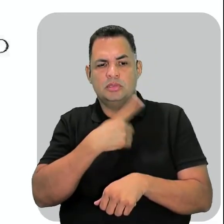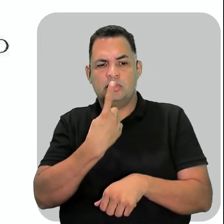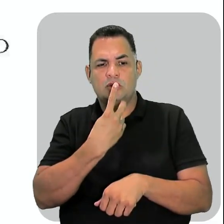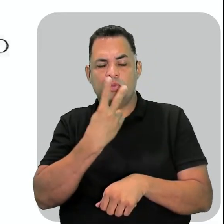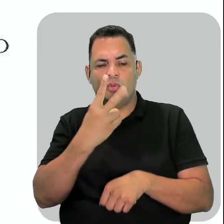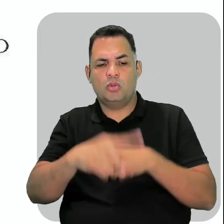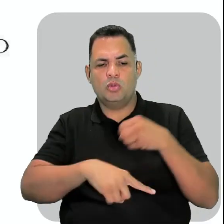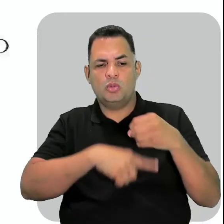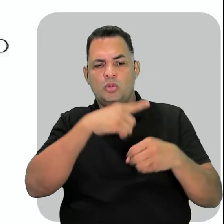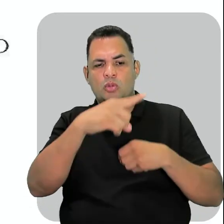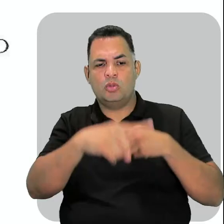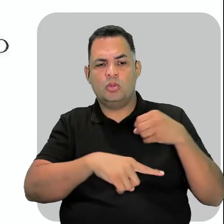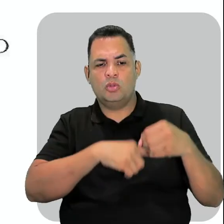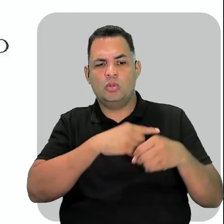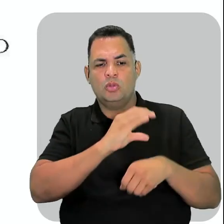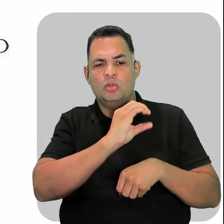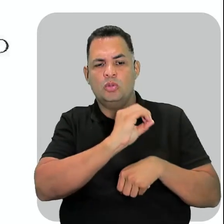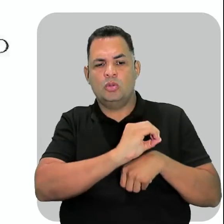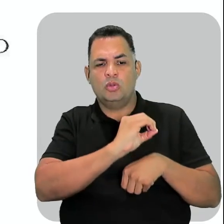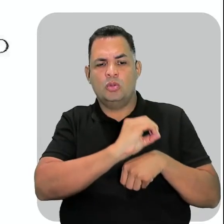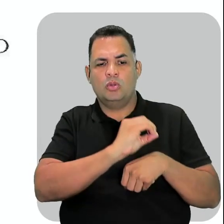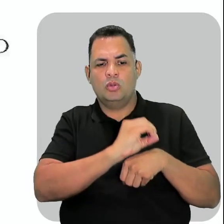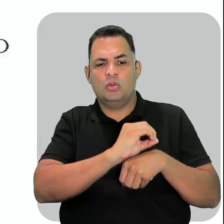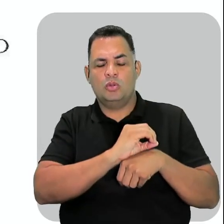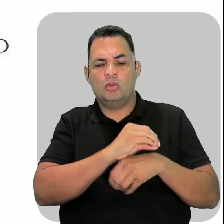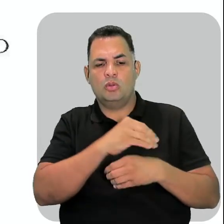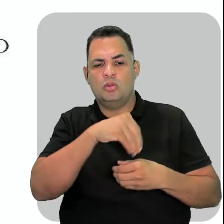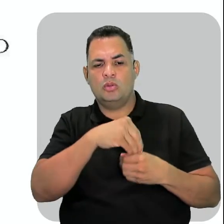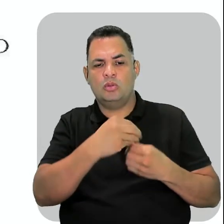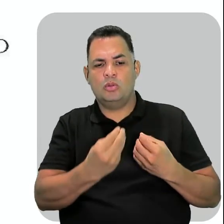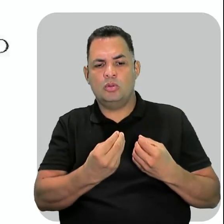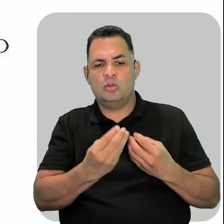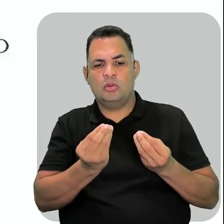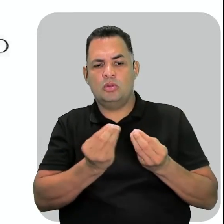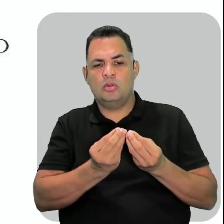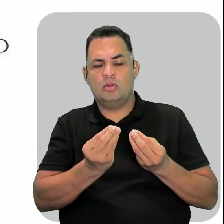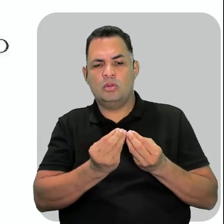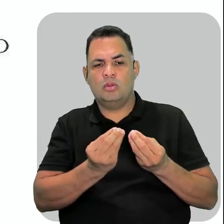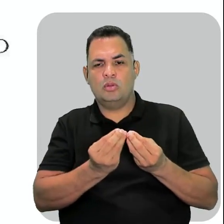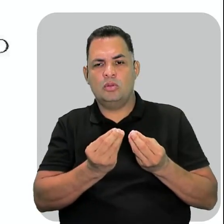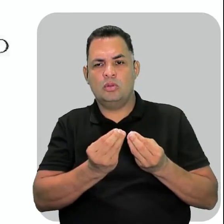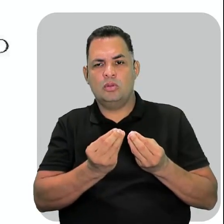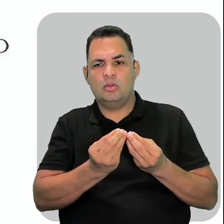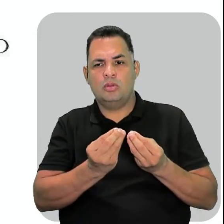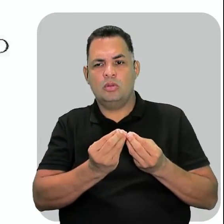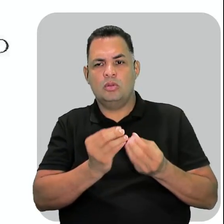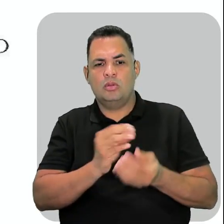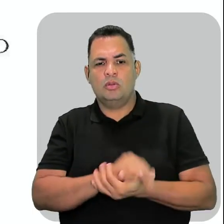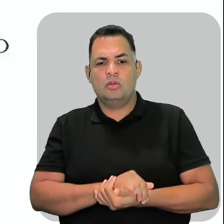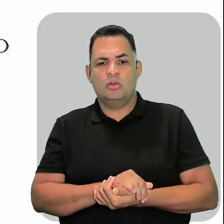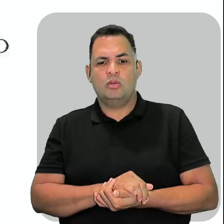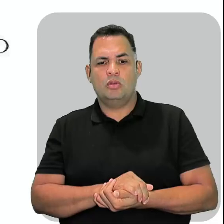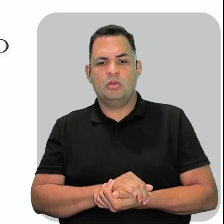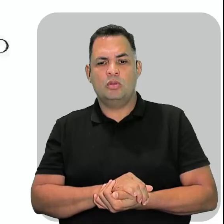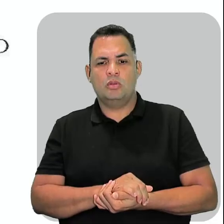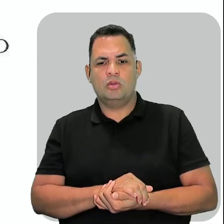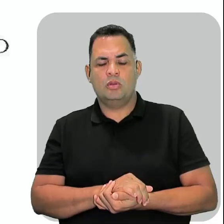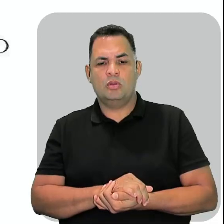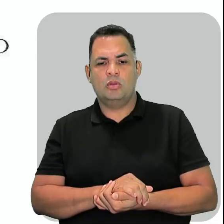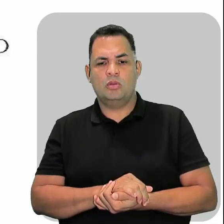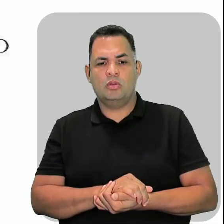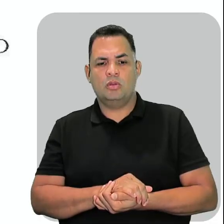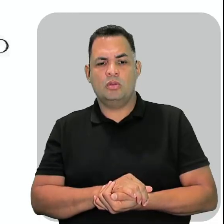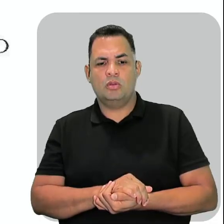átomos de oxigênio fora da minha molécula. Esses, por sua vez,